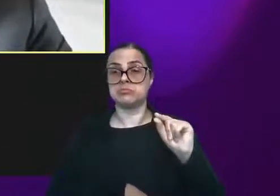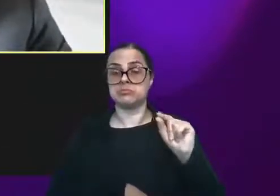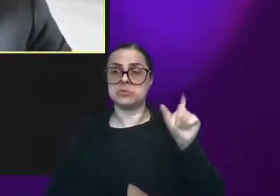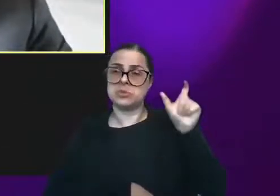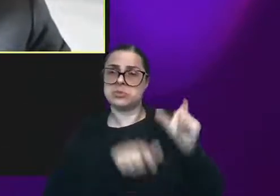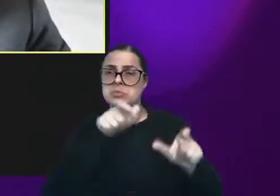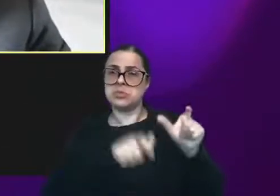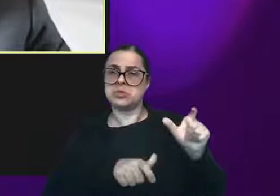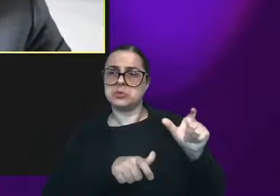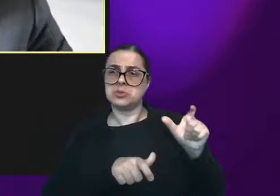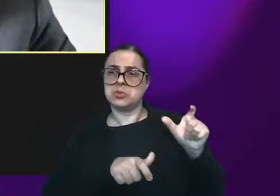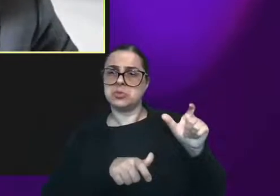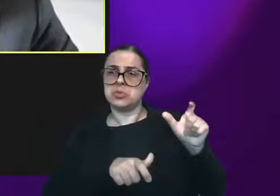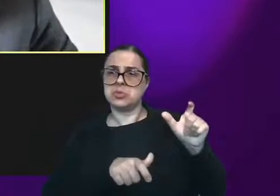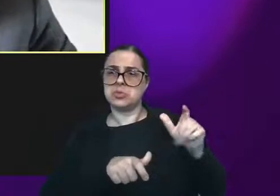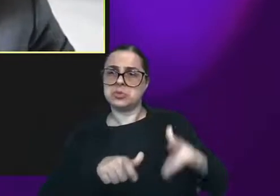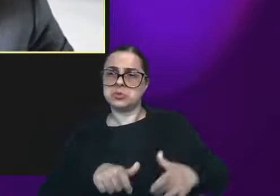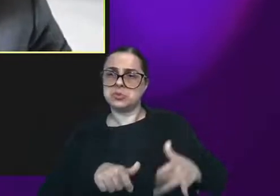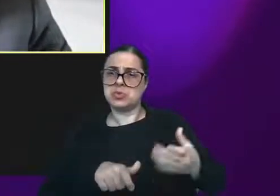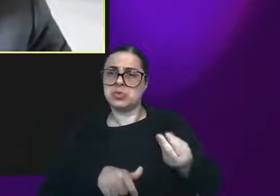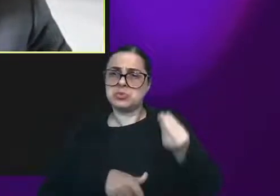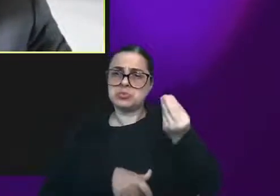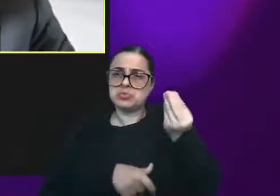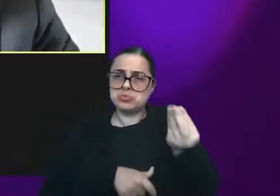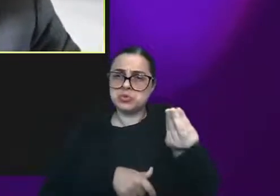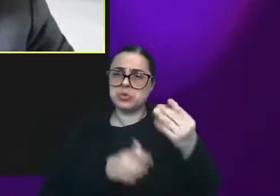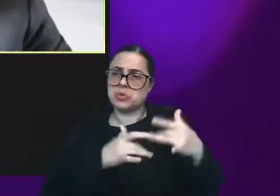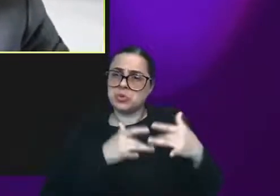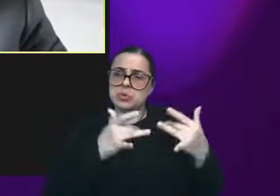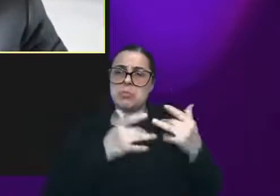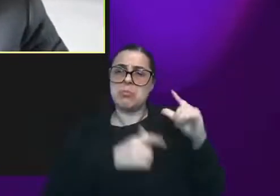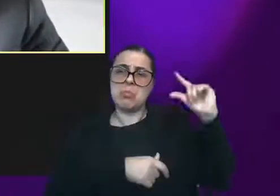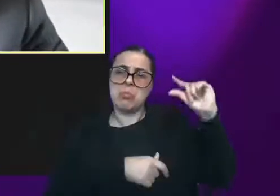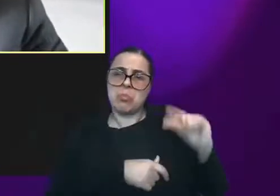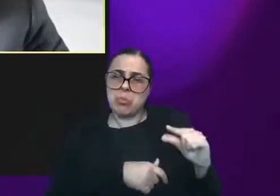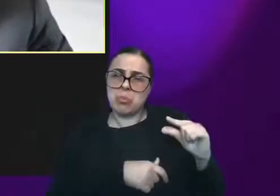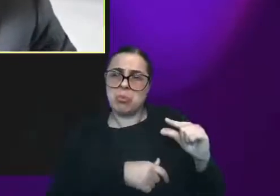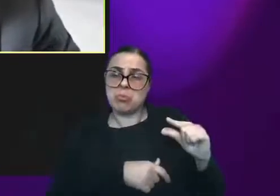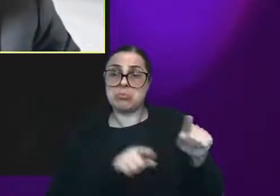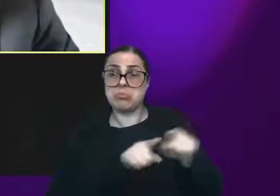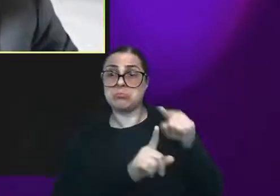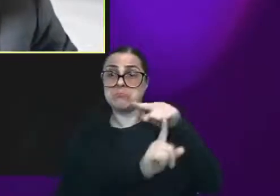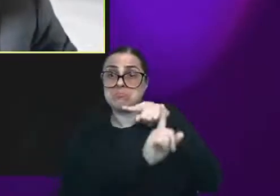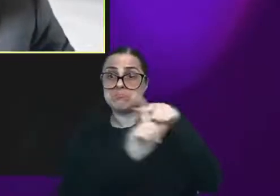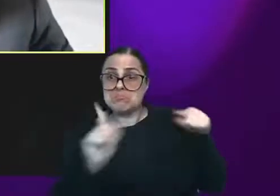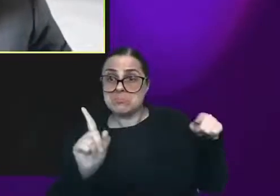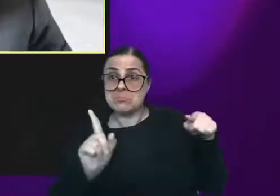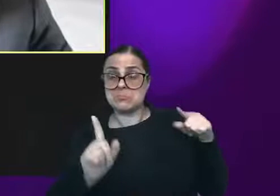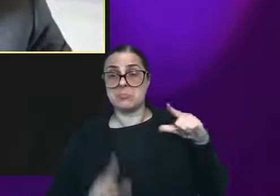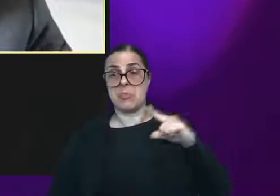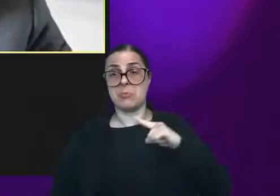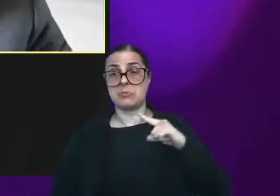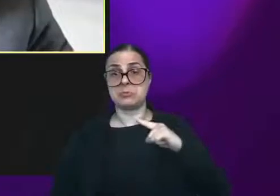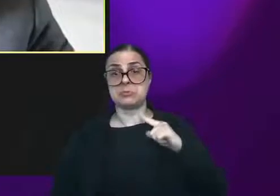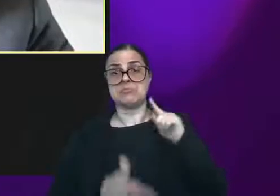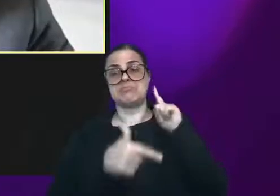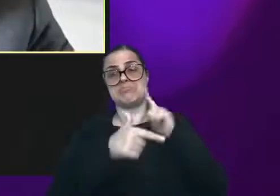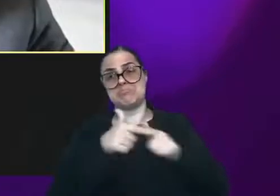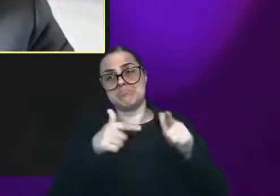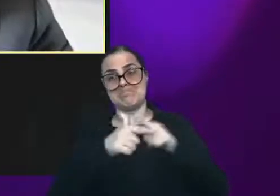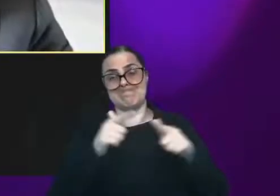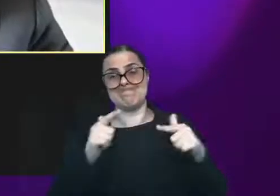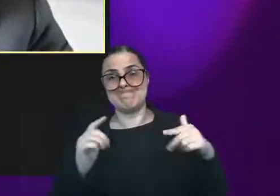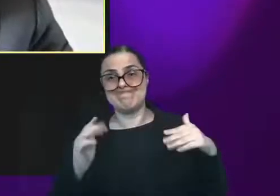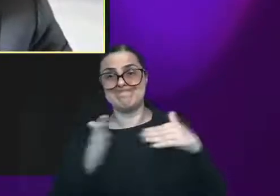doadores e esses doadores ainda, quase que a metade deles é limítrofe? Como